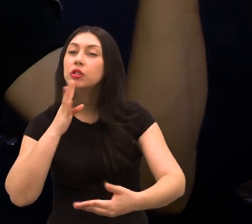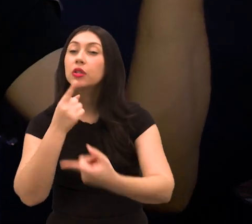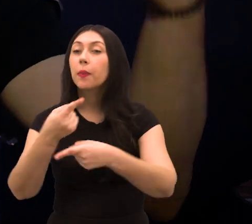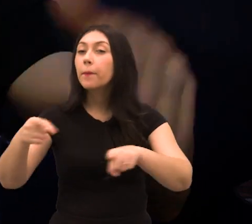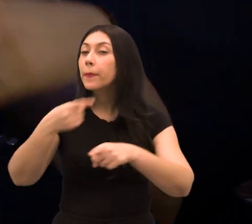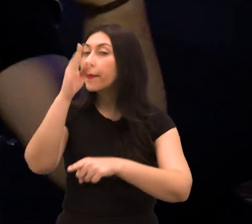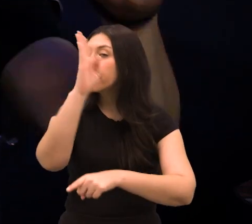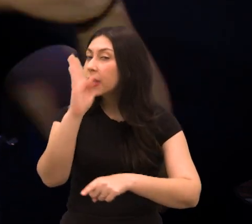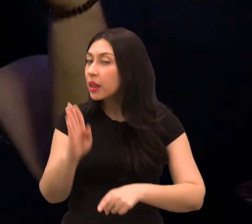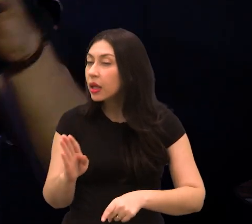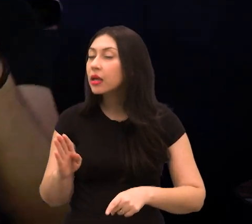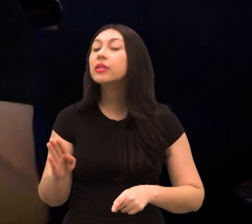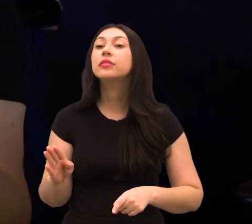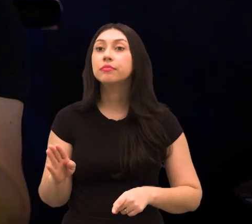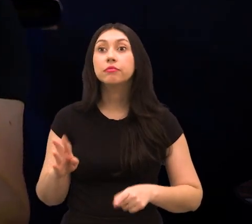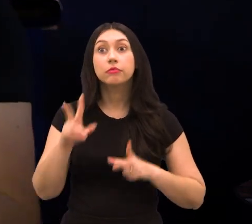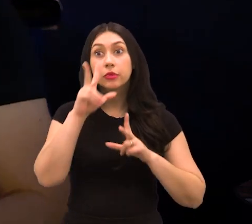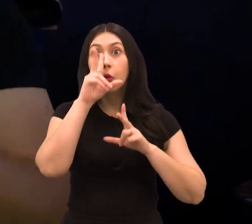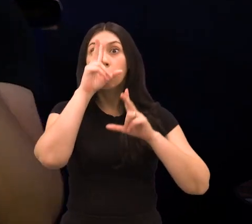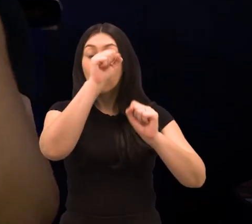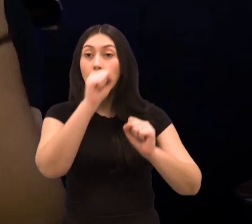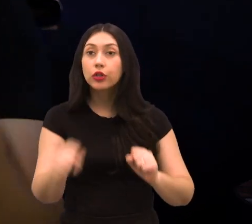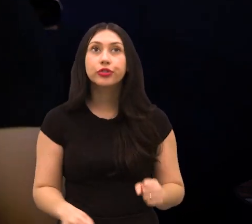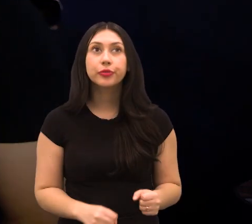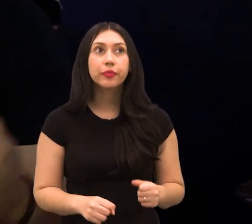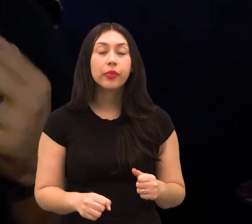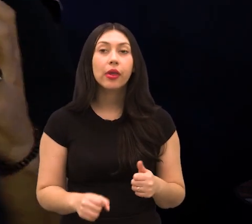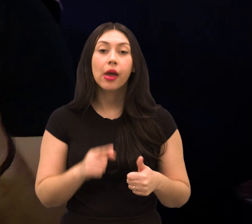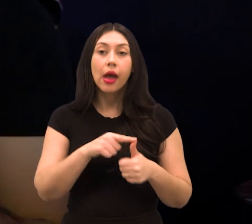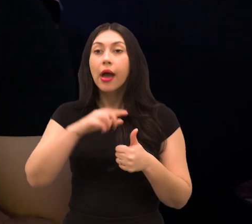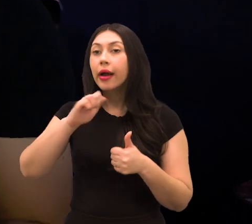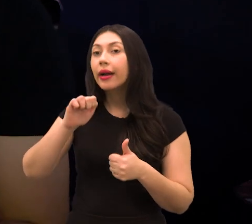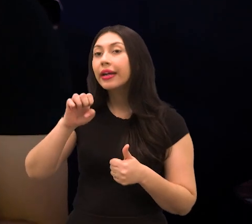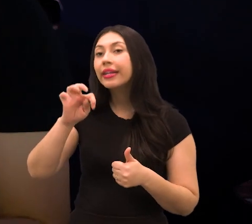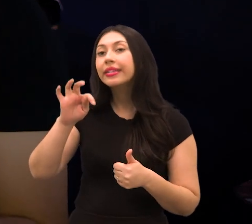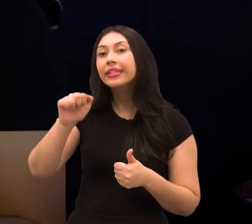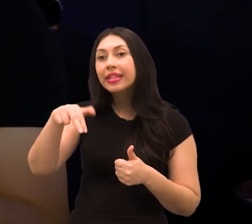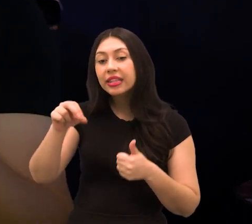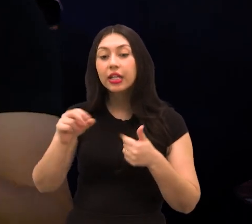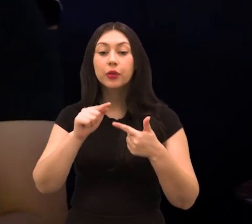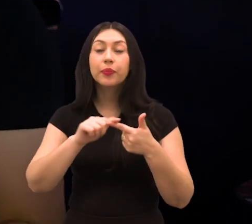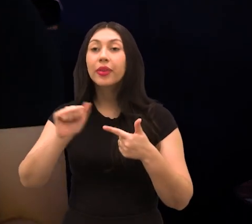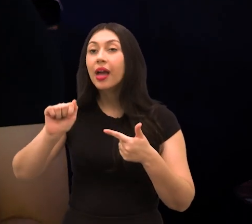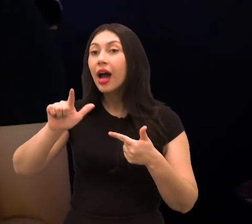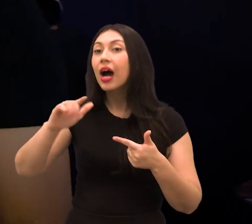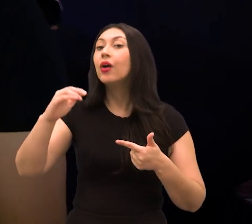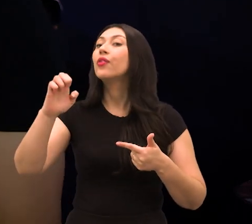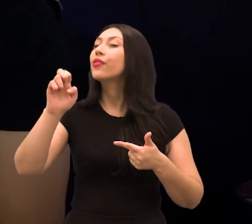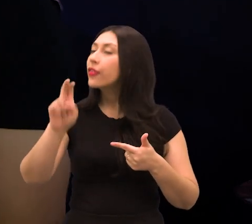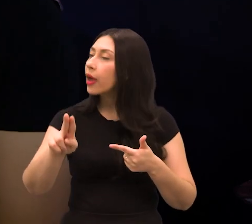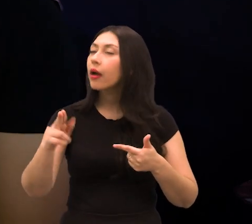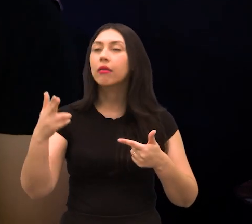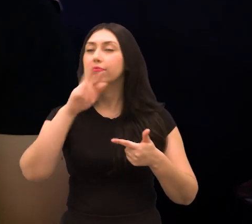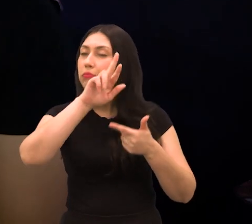muito MPB também, Caetano e tal, tudo que foi muito forte, Alceu Valença, tudo isso eu cresci ouvindo, Clube da Esquina e